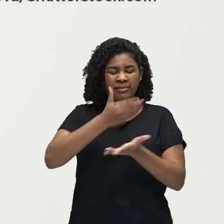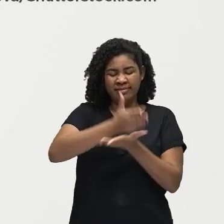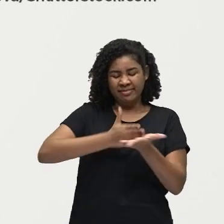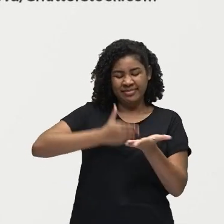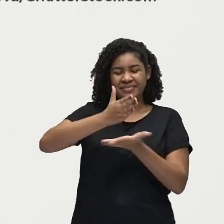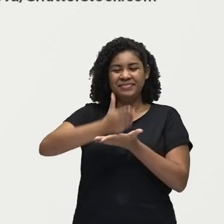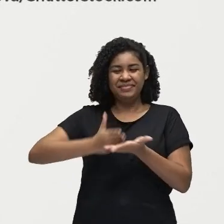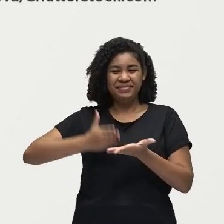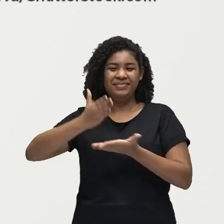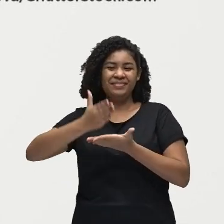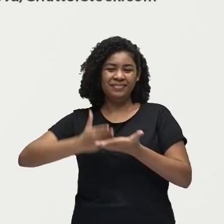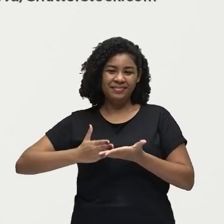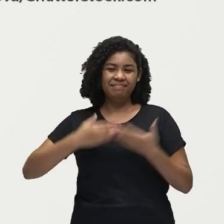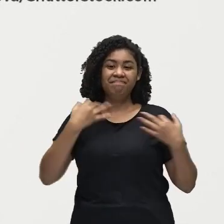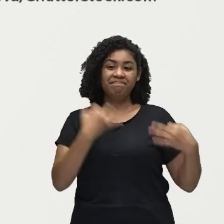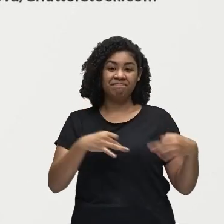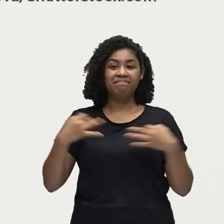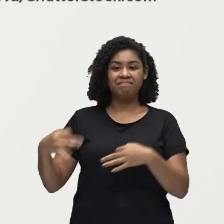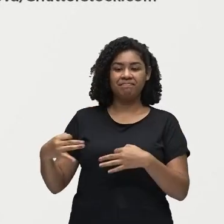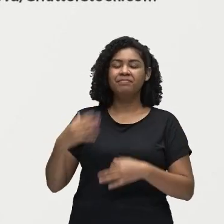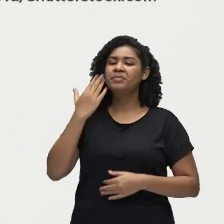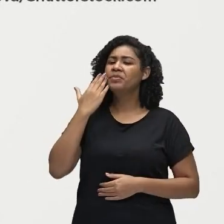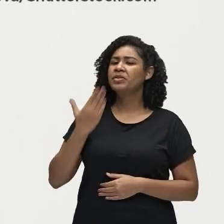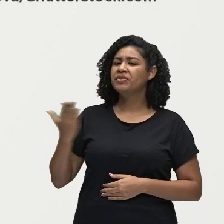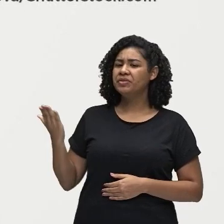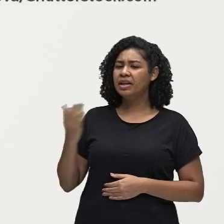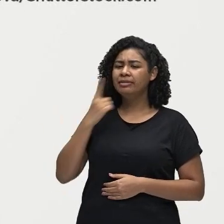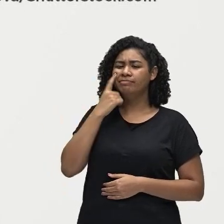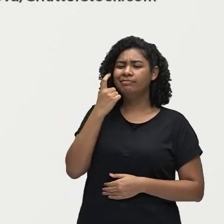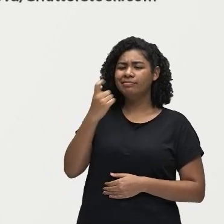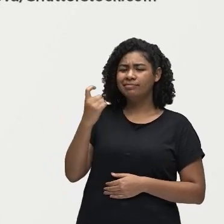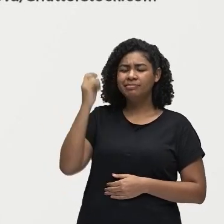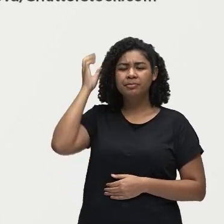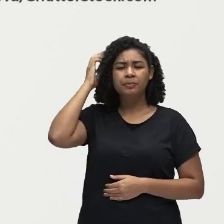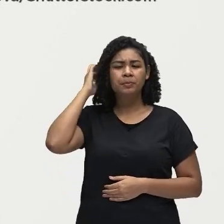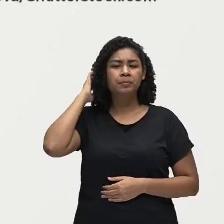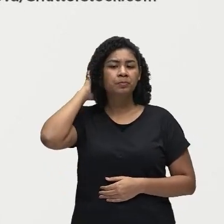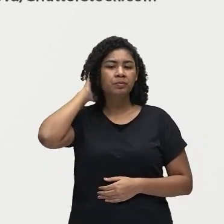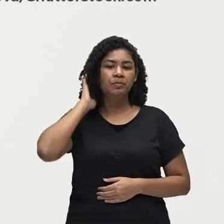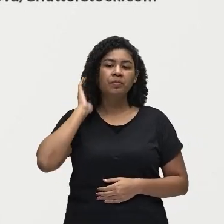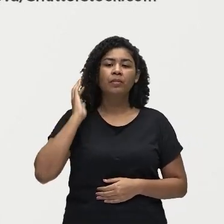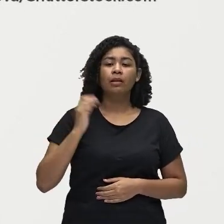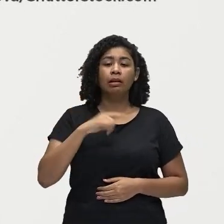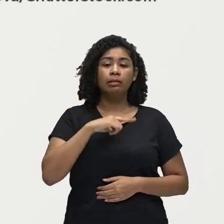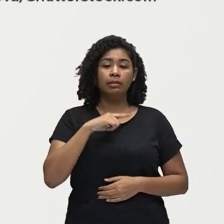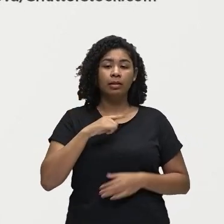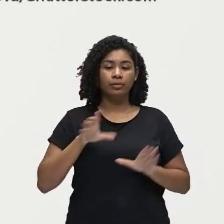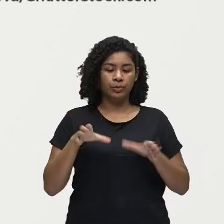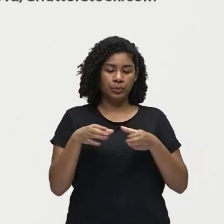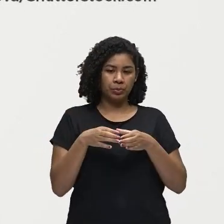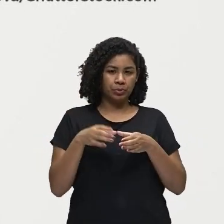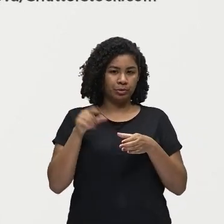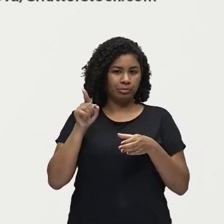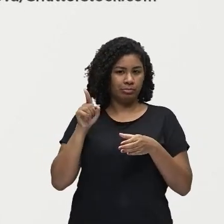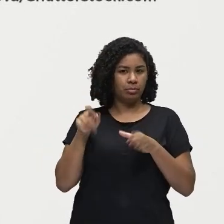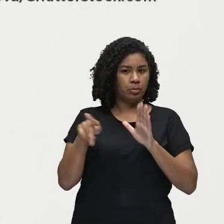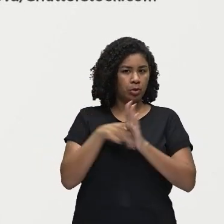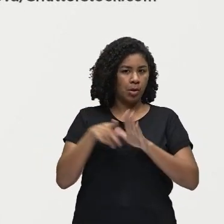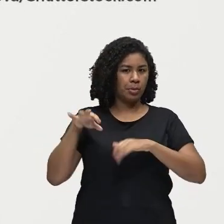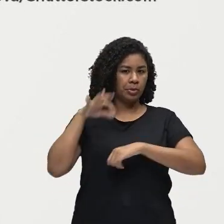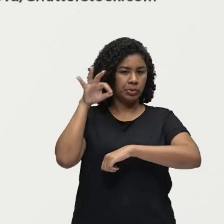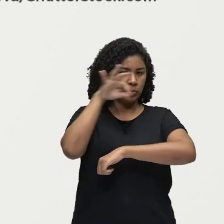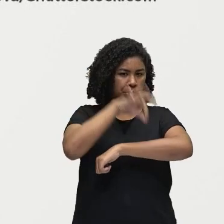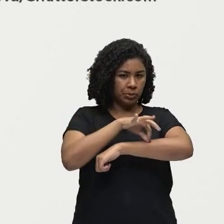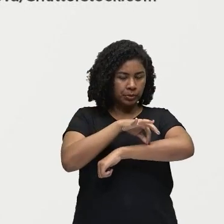trabalho. Olha que interessante aqui, a gente está mostrando uma colmeia que, além de serem seres da mesma